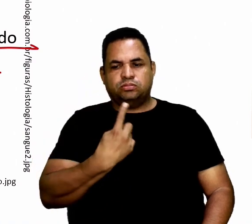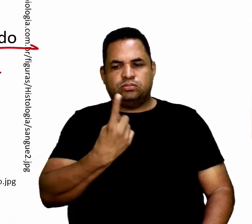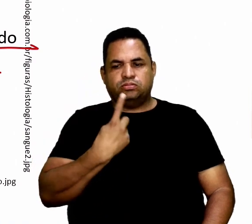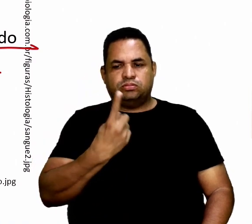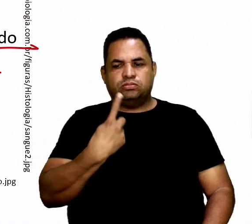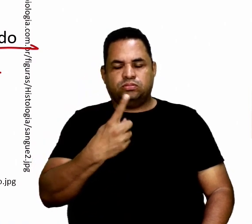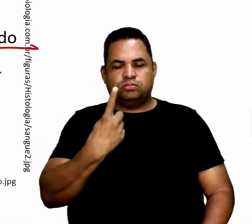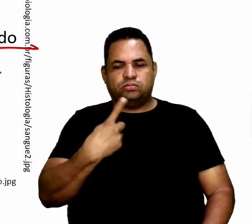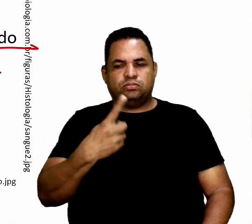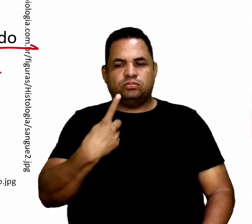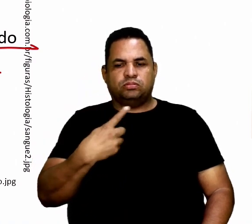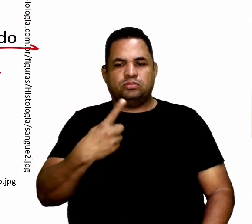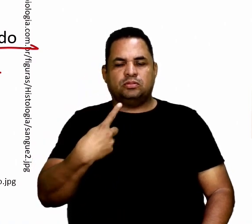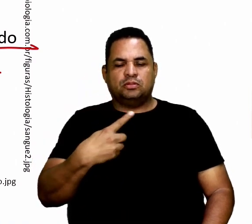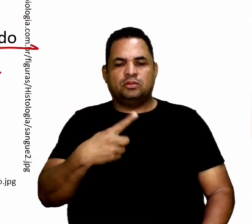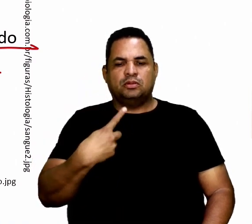Sem